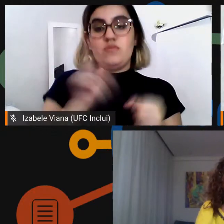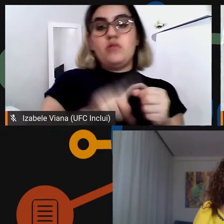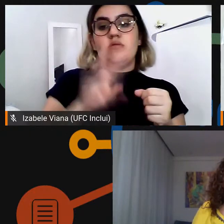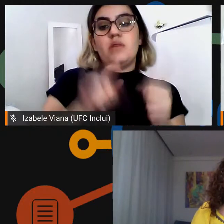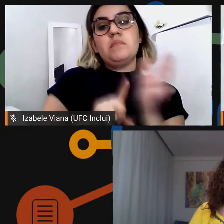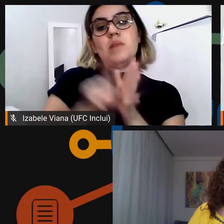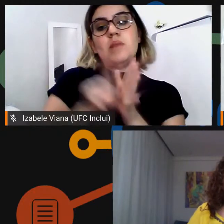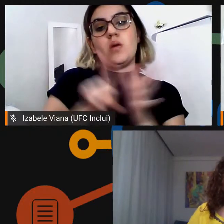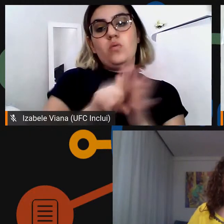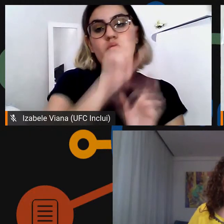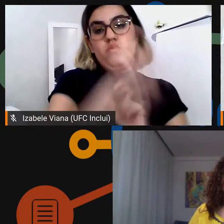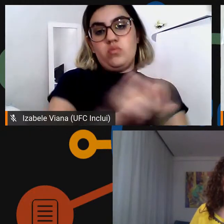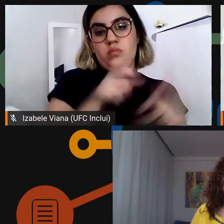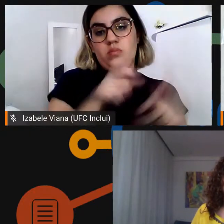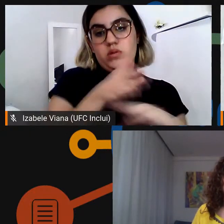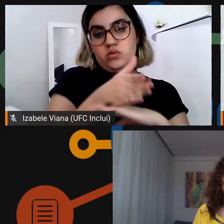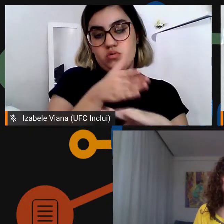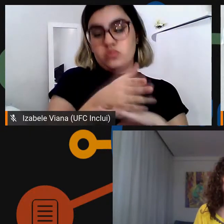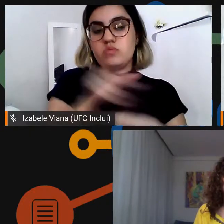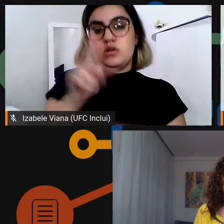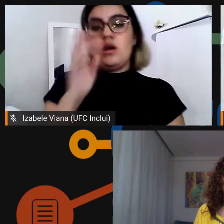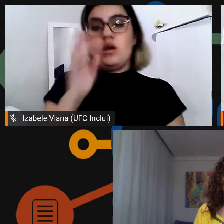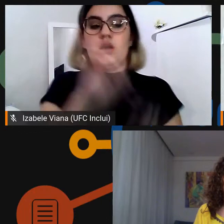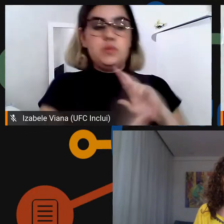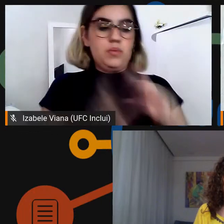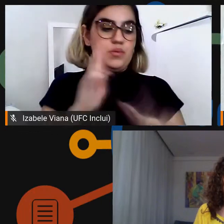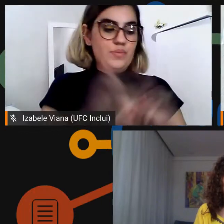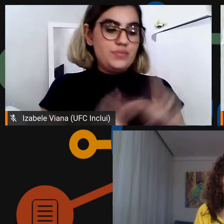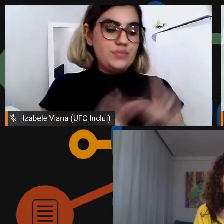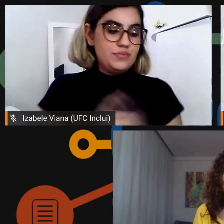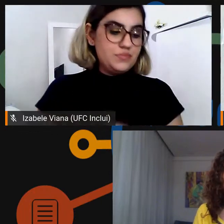participantes para que você possa respondê-las.